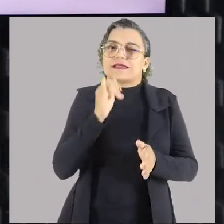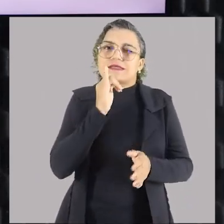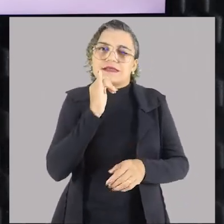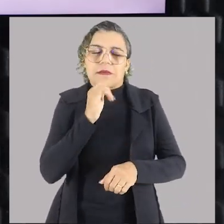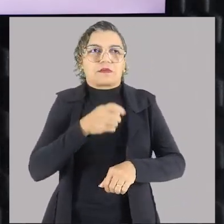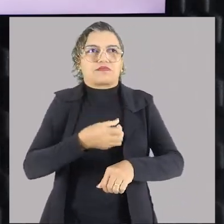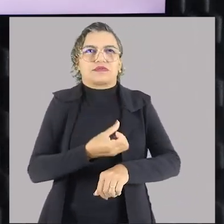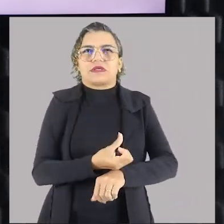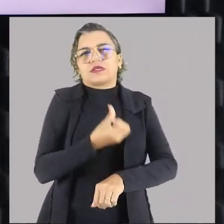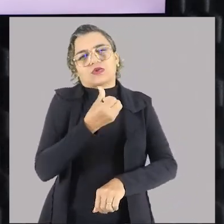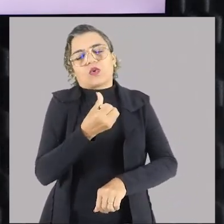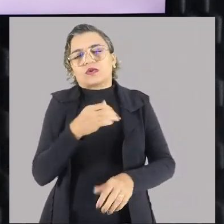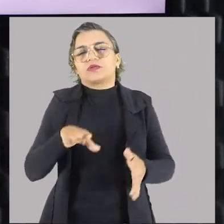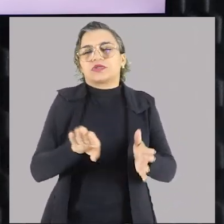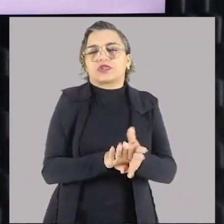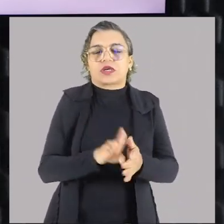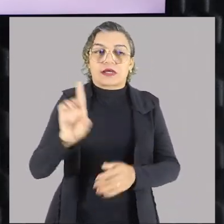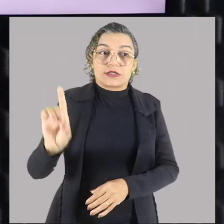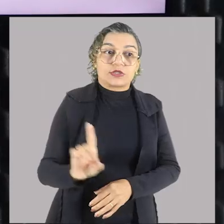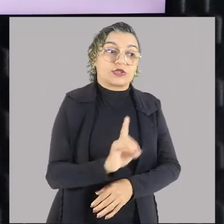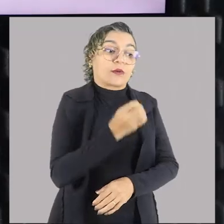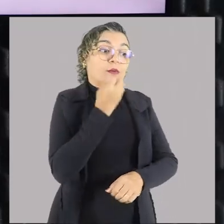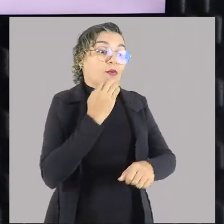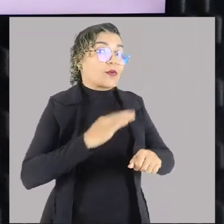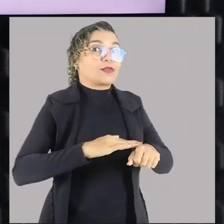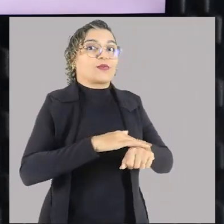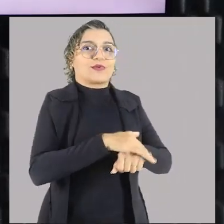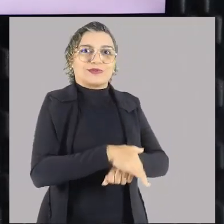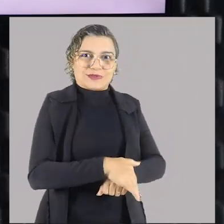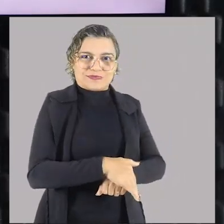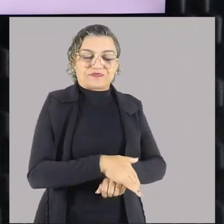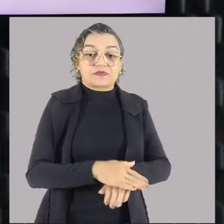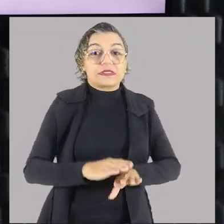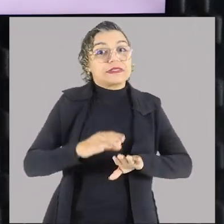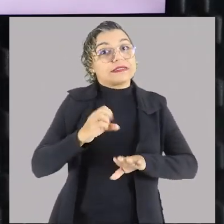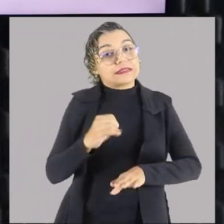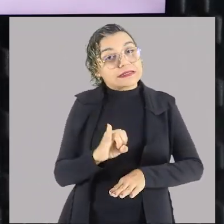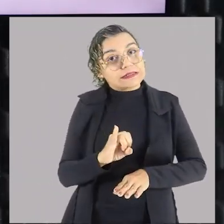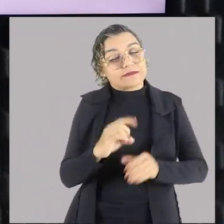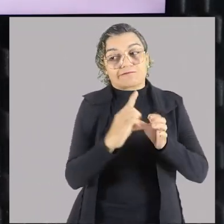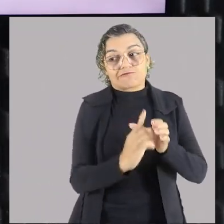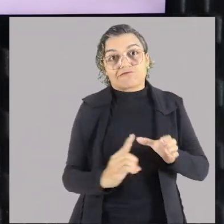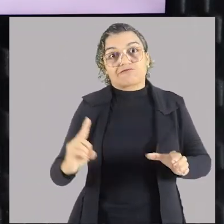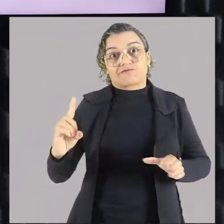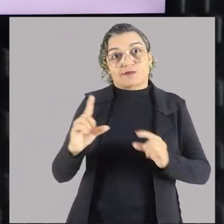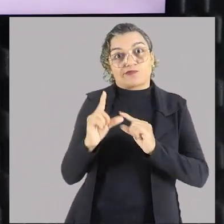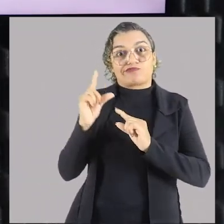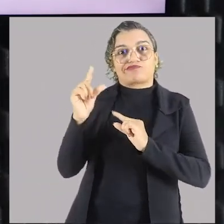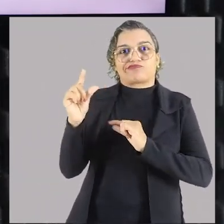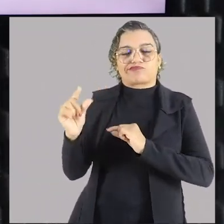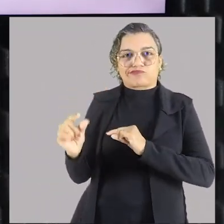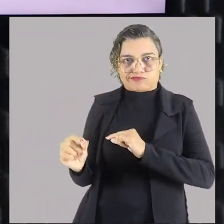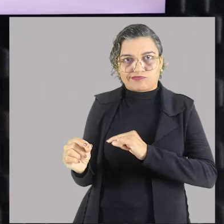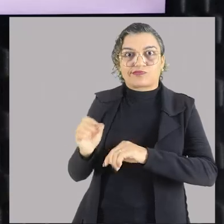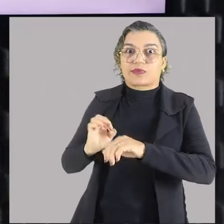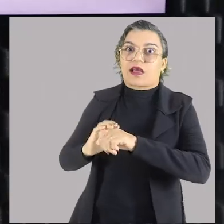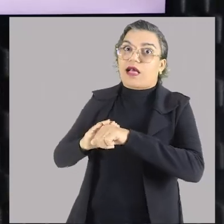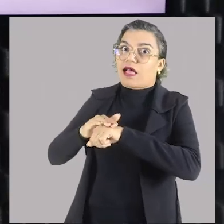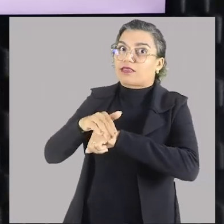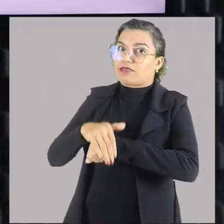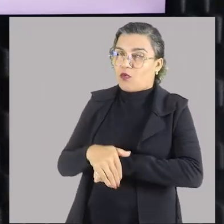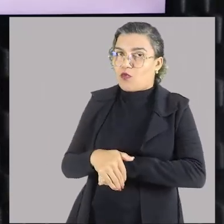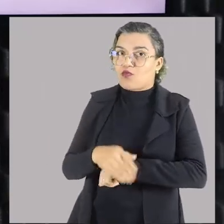pessoa, good evening, boa noite, bom? Agora, se você está indo embora no turno noturno,